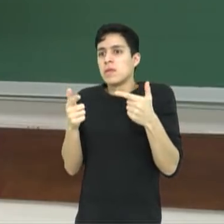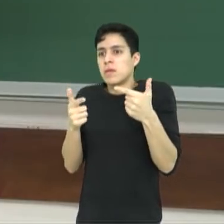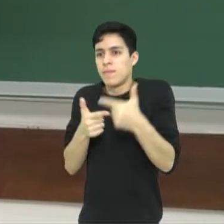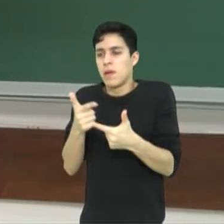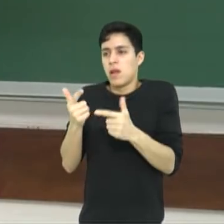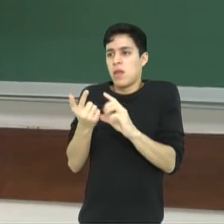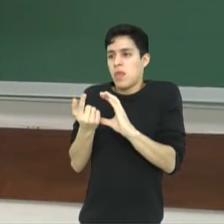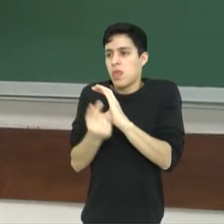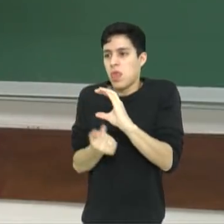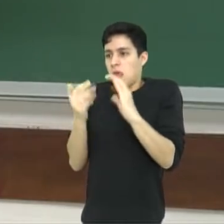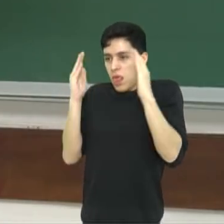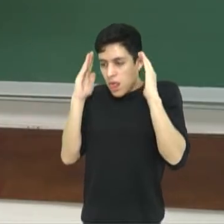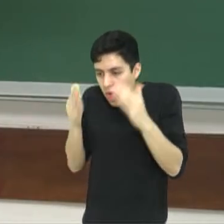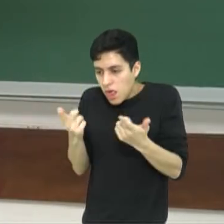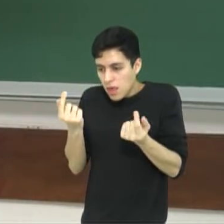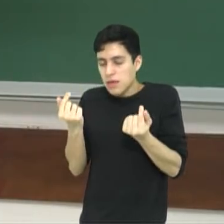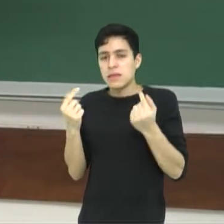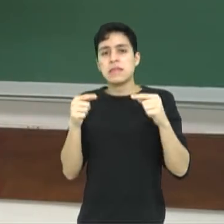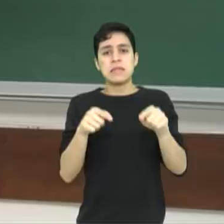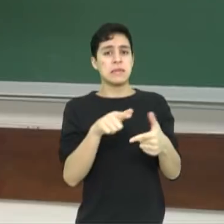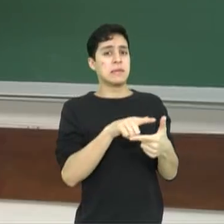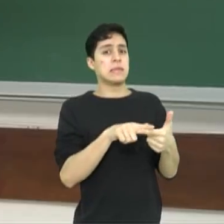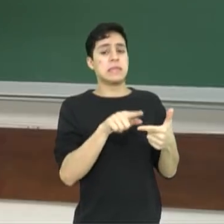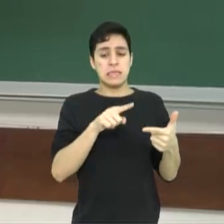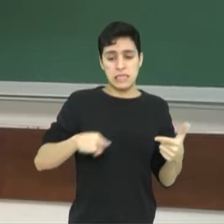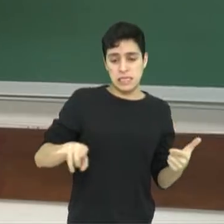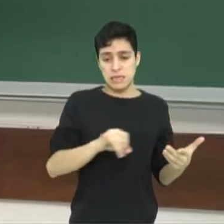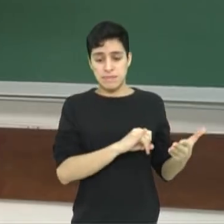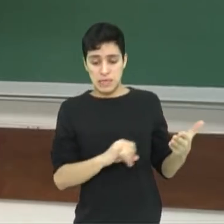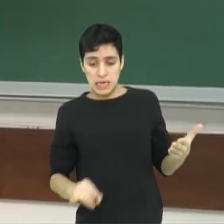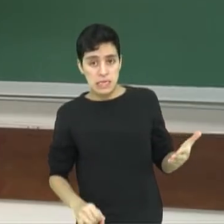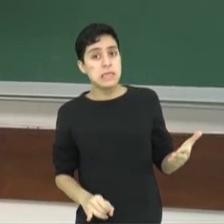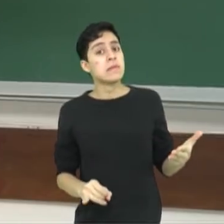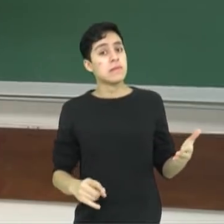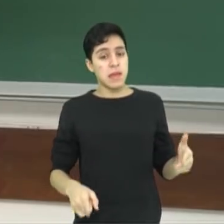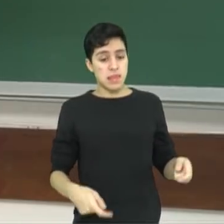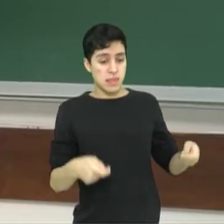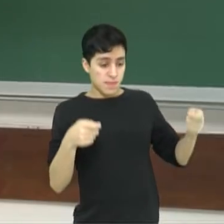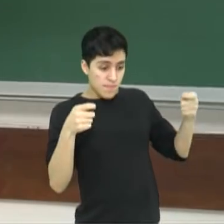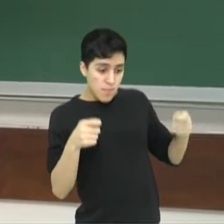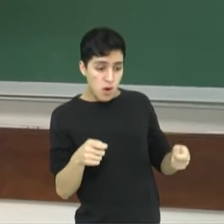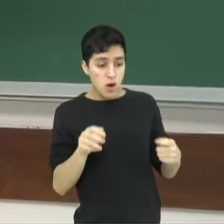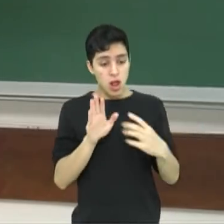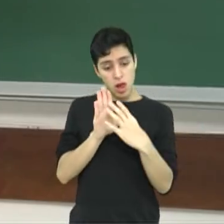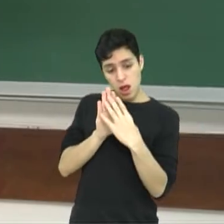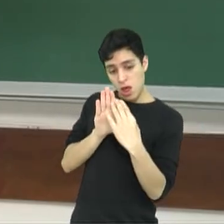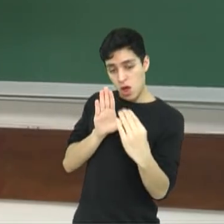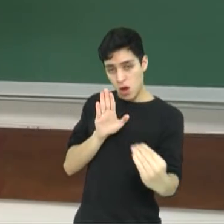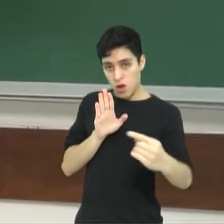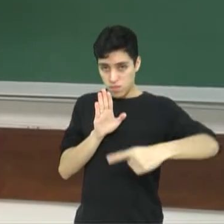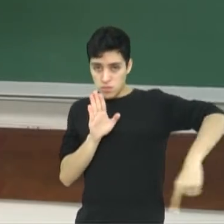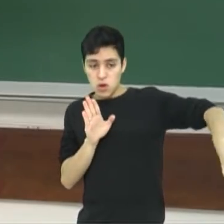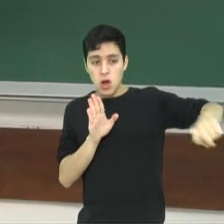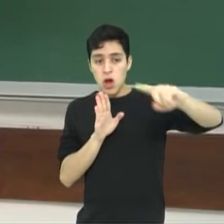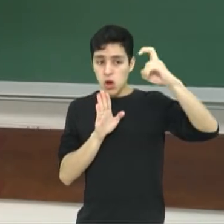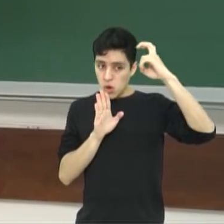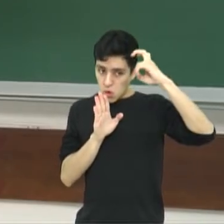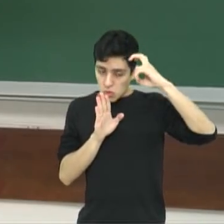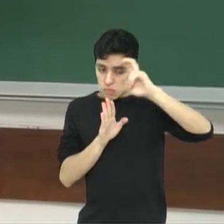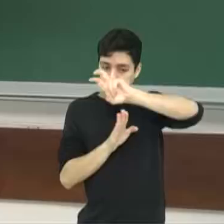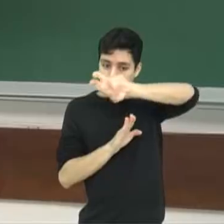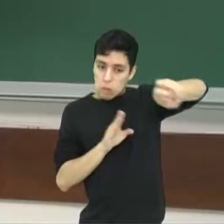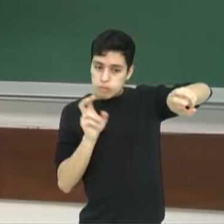isso se coloca que é um dos problemas do imperialismo, impor um modelo de civilização, de cultura, né,